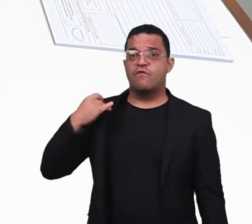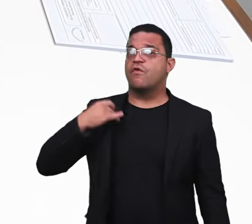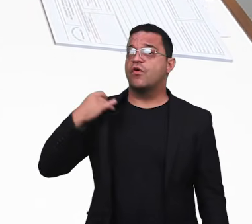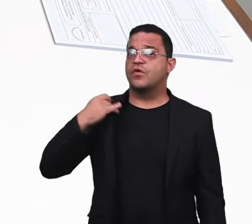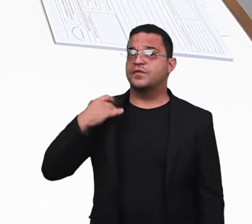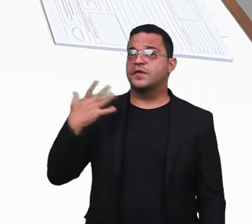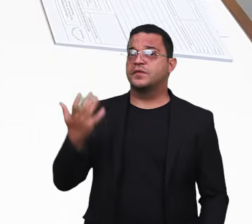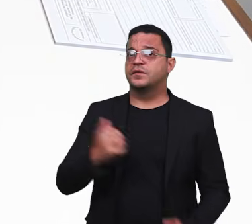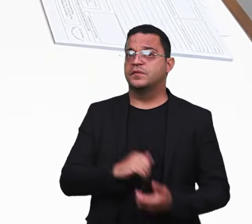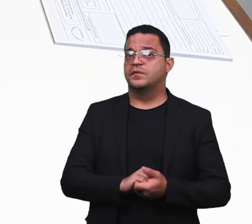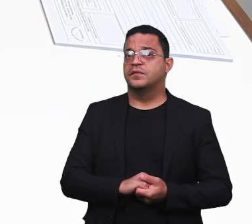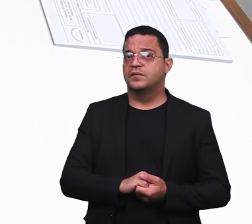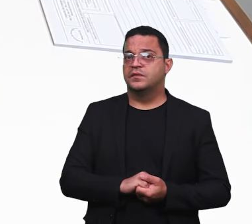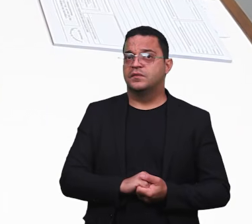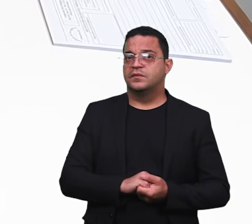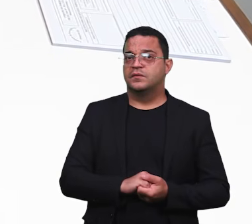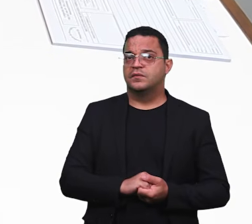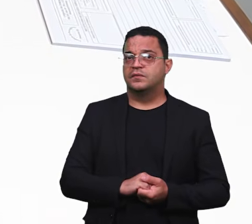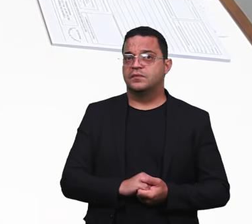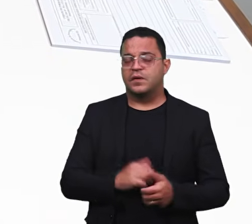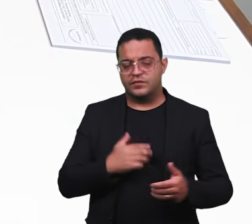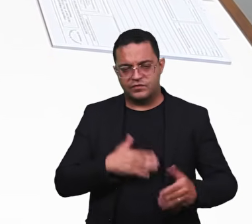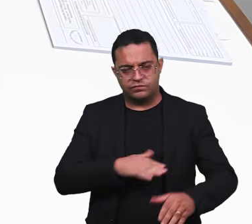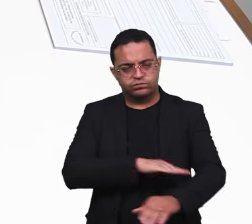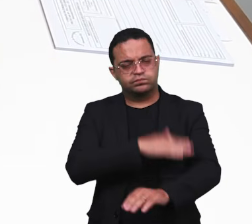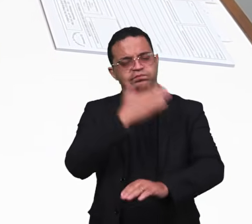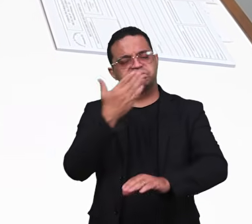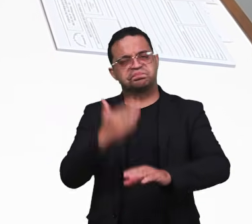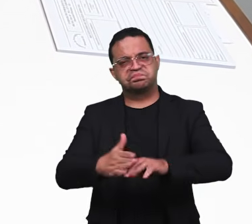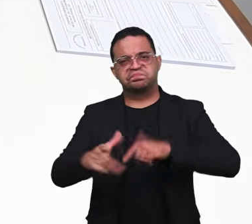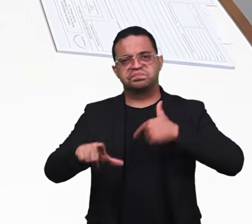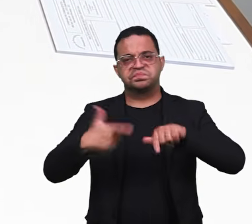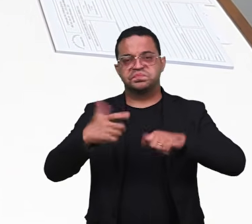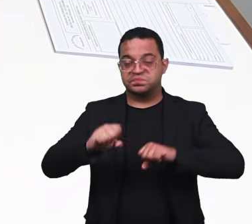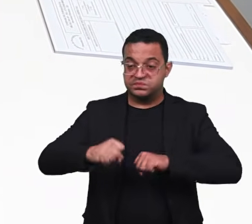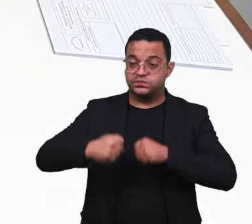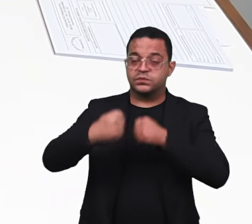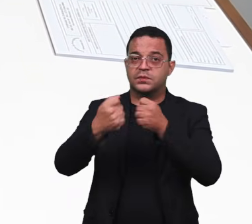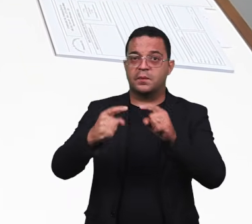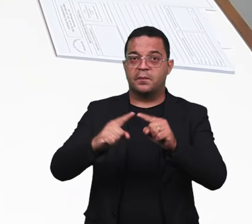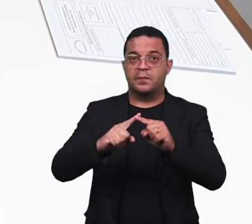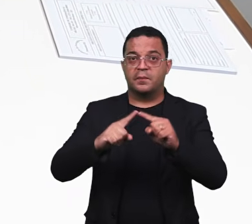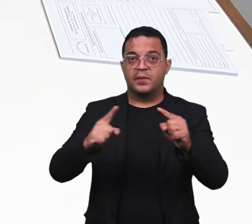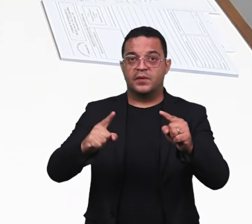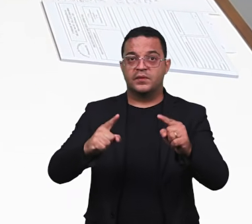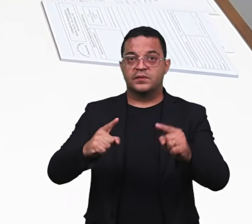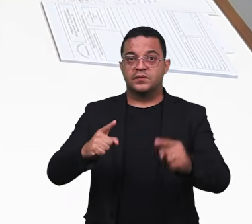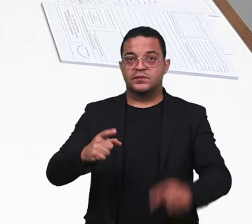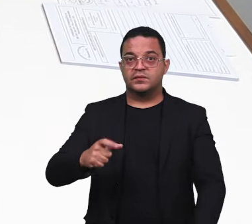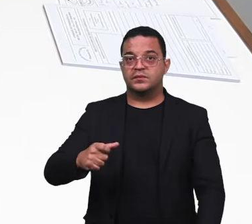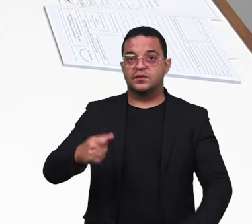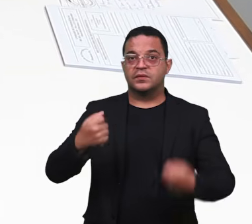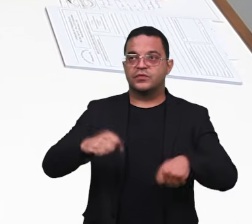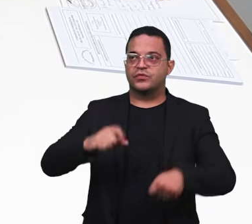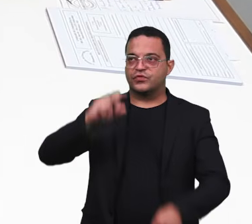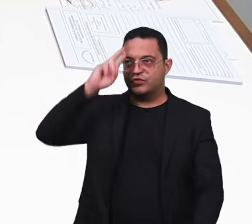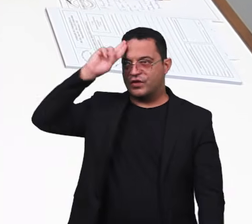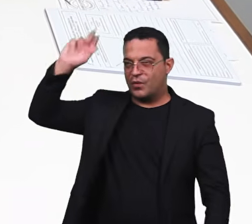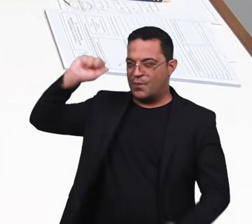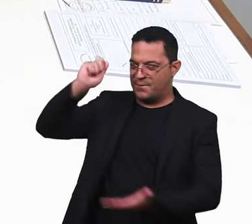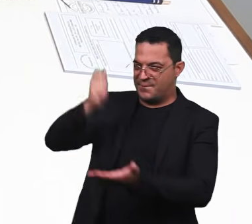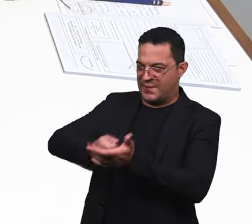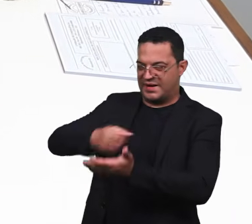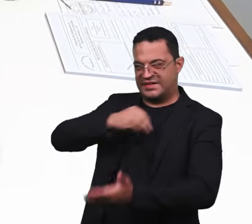voluntários. Voluntários entregando o nosso tempo, a nossa dedicação ao Senhor, mas olha, nós somos muito bem pagos.